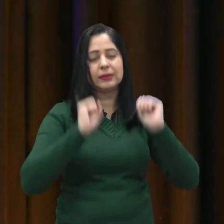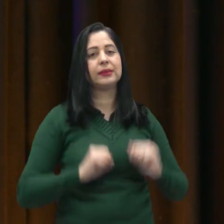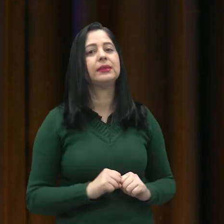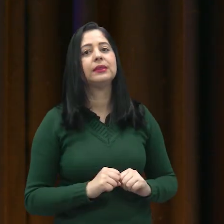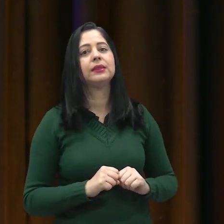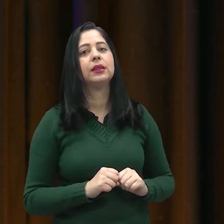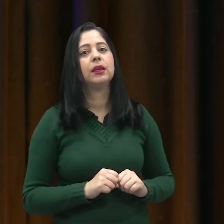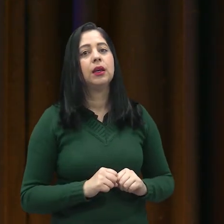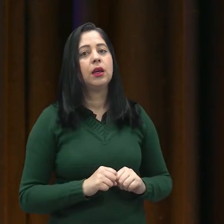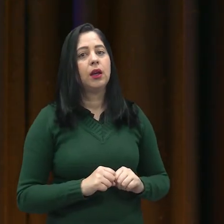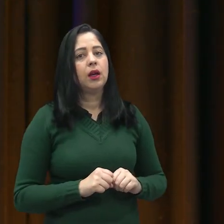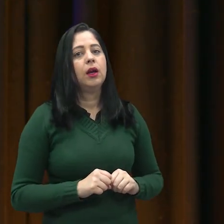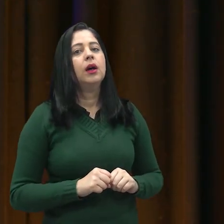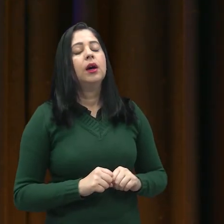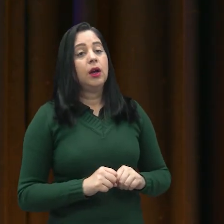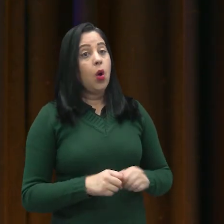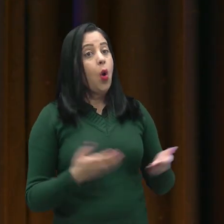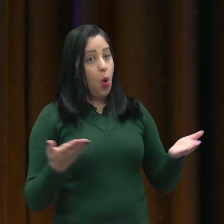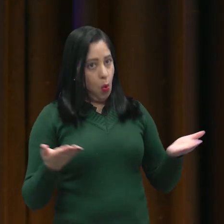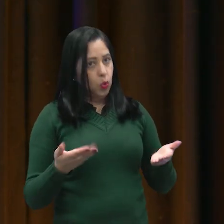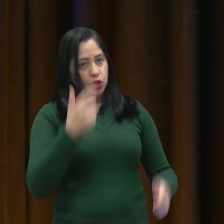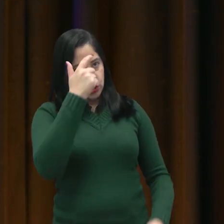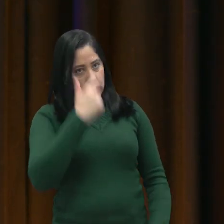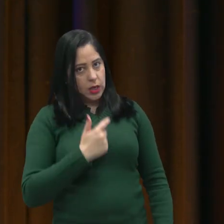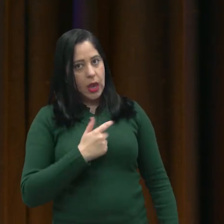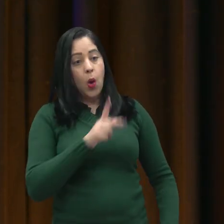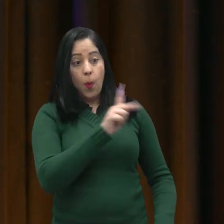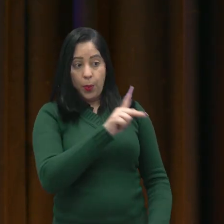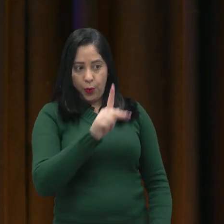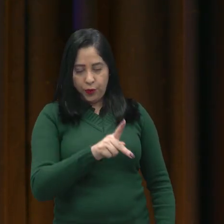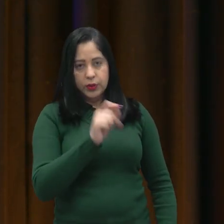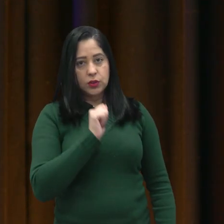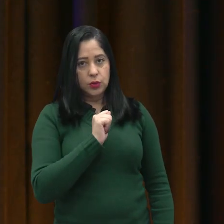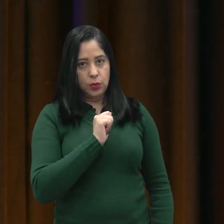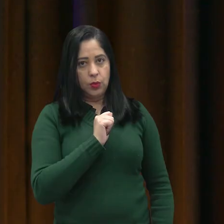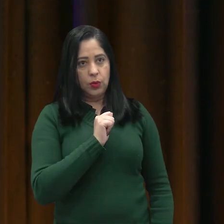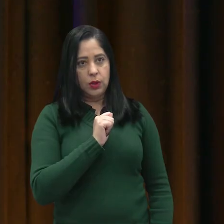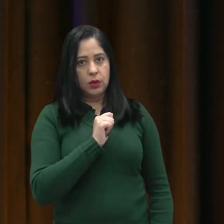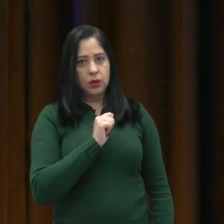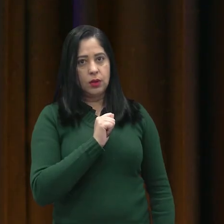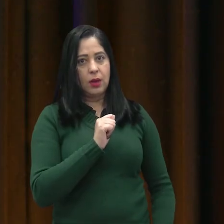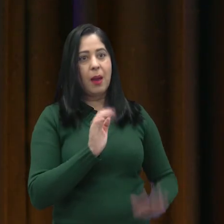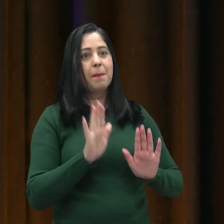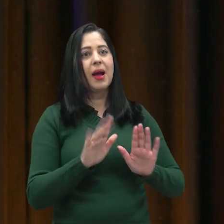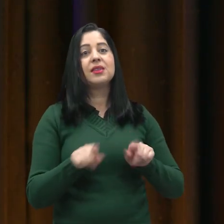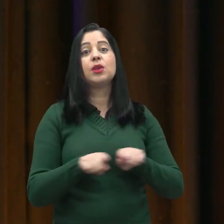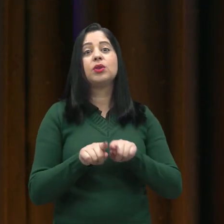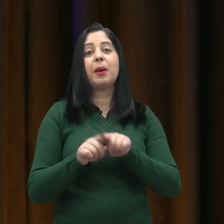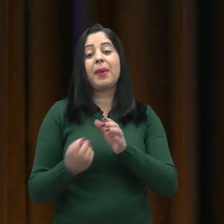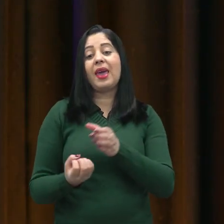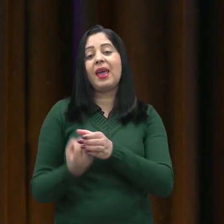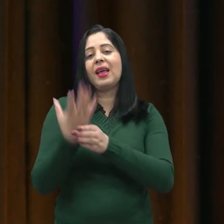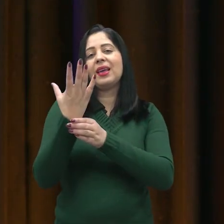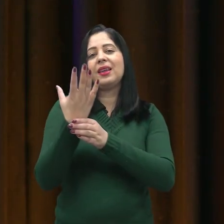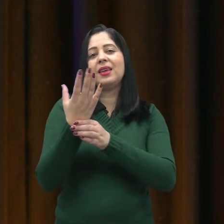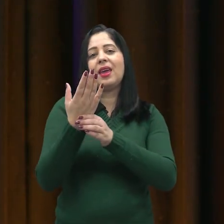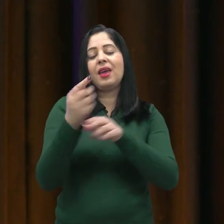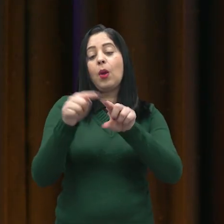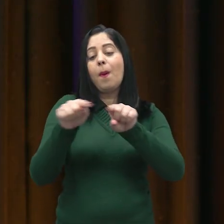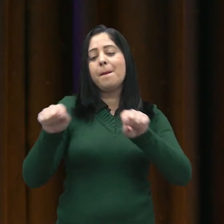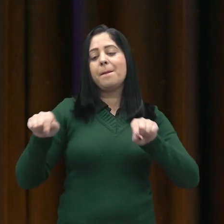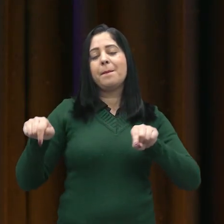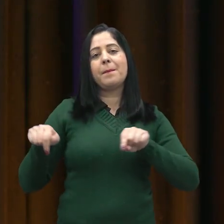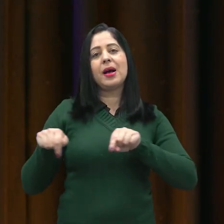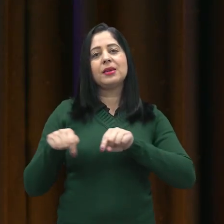continuo sendo professora, né, num período, mas também abri um ateliê onde eu atendo pessoas usando a